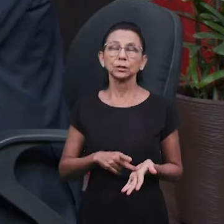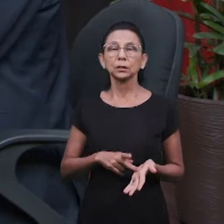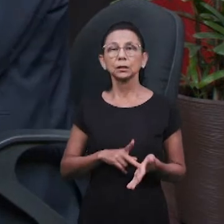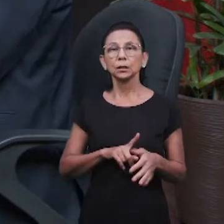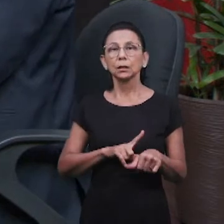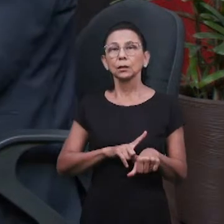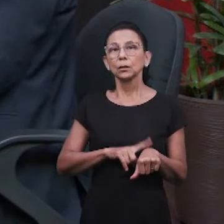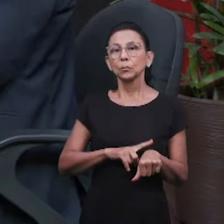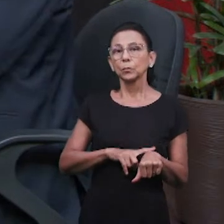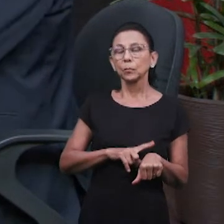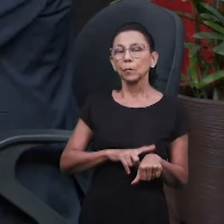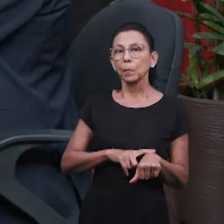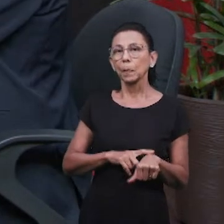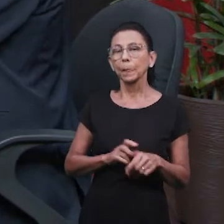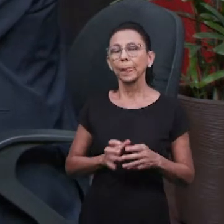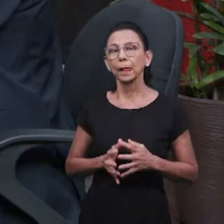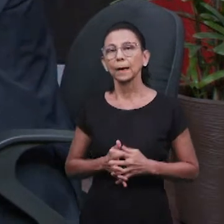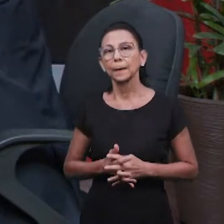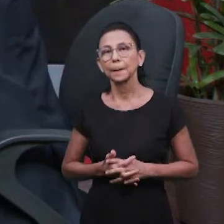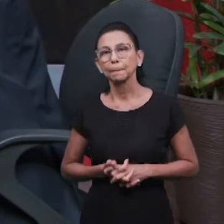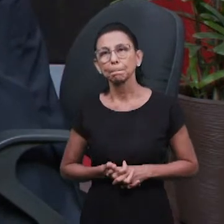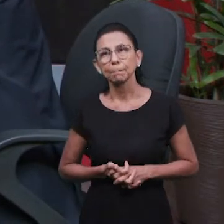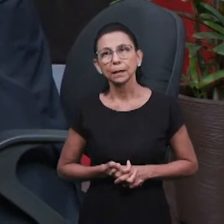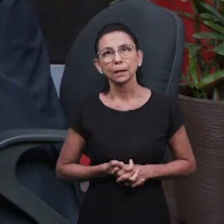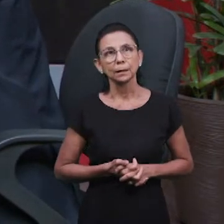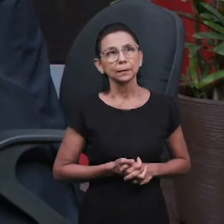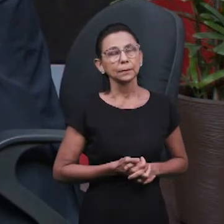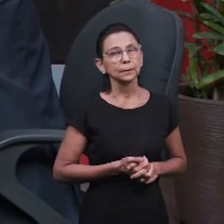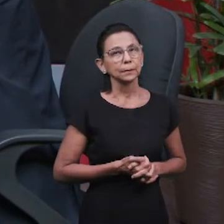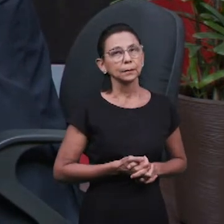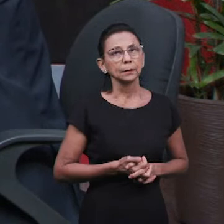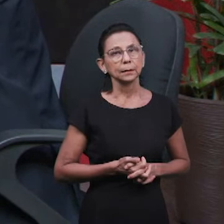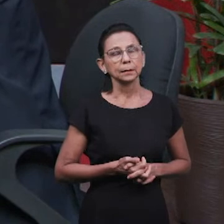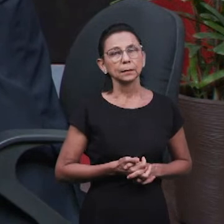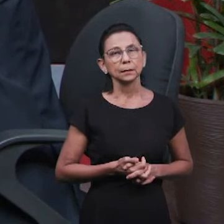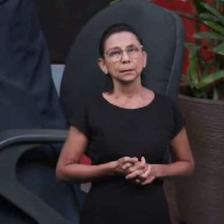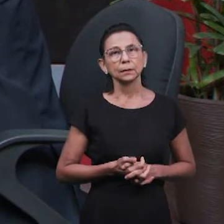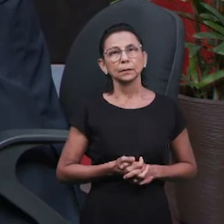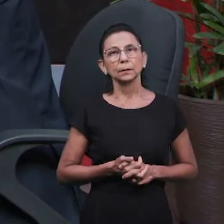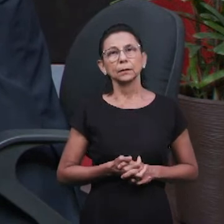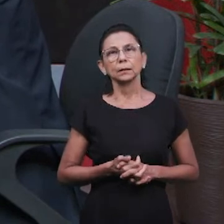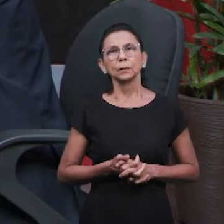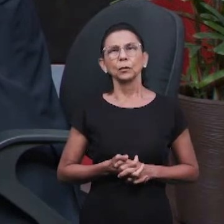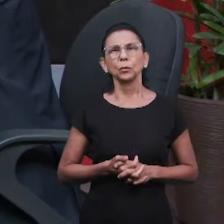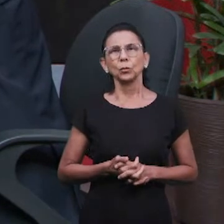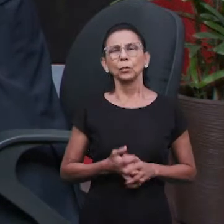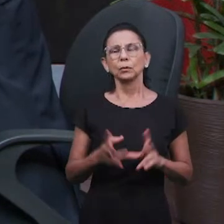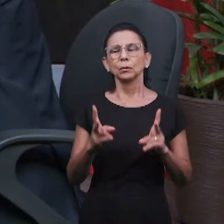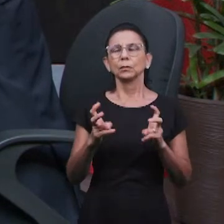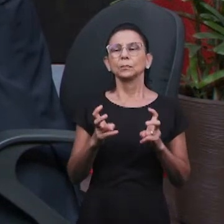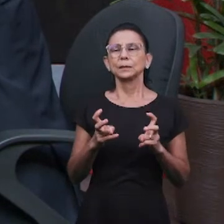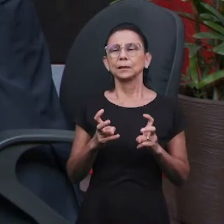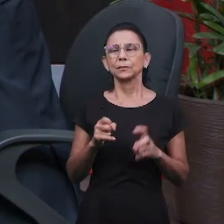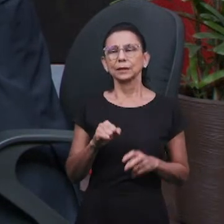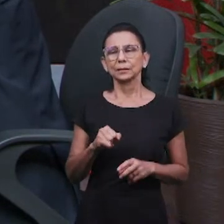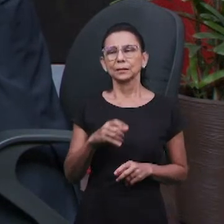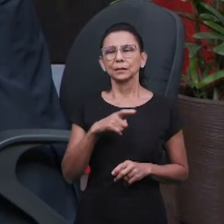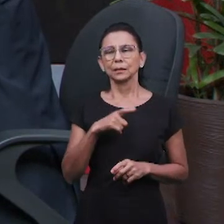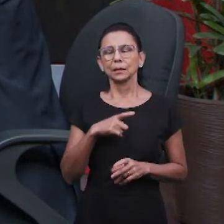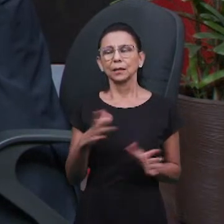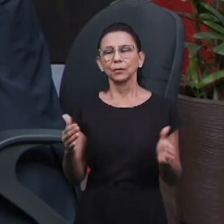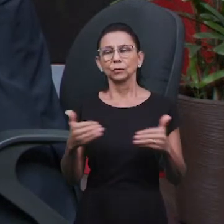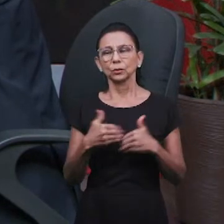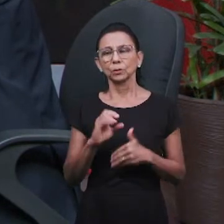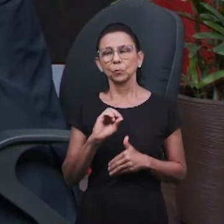para nós, embora o autismo, eu não tenha assim, o histórico, quando começou a ser identificado o autismo, pode até falar se vocês tiverem